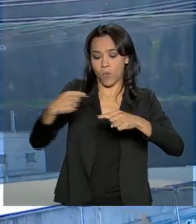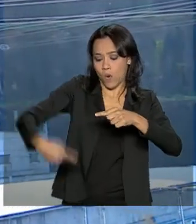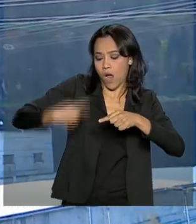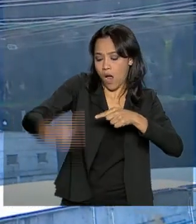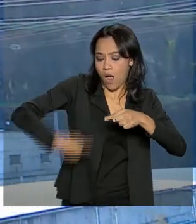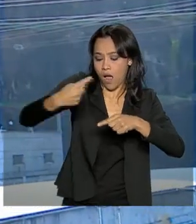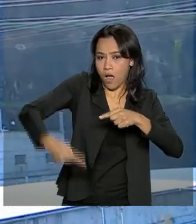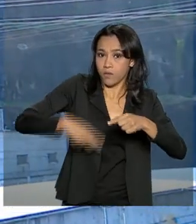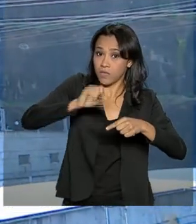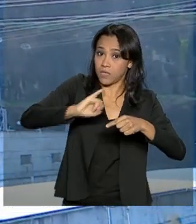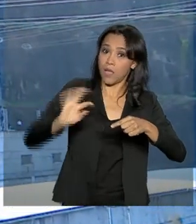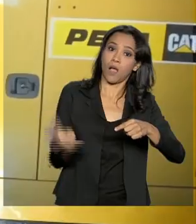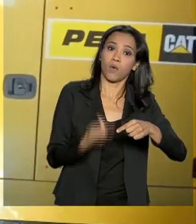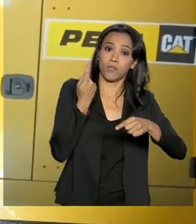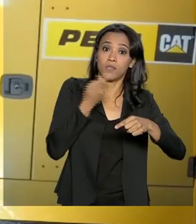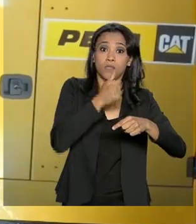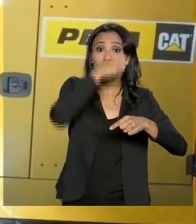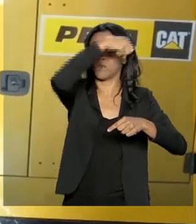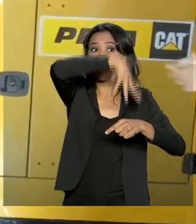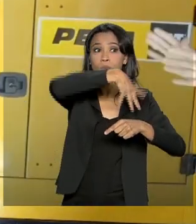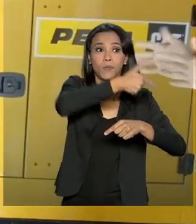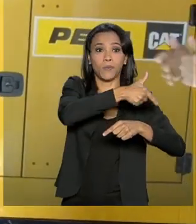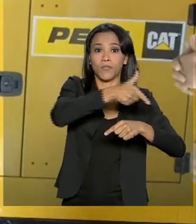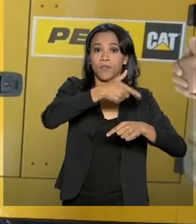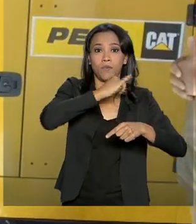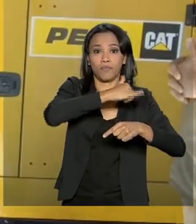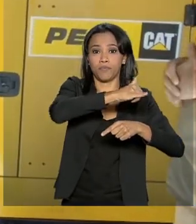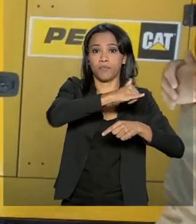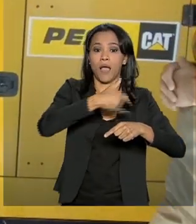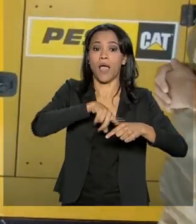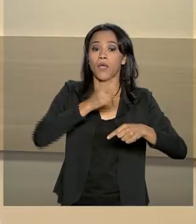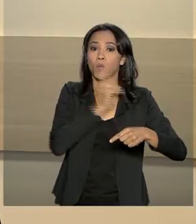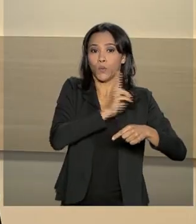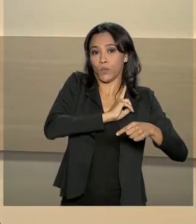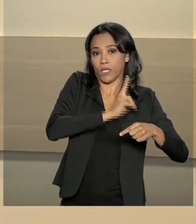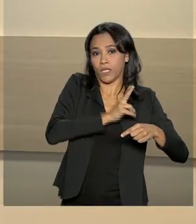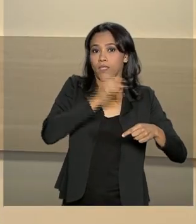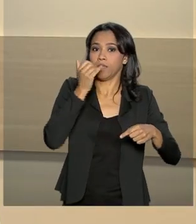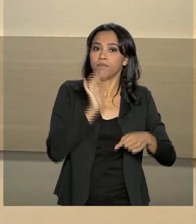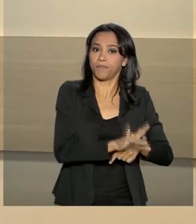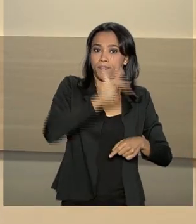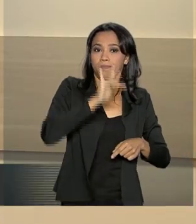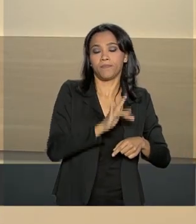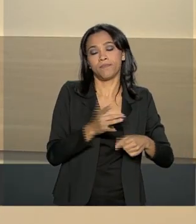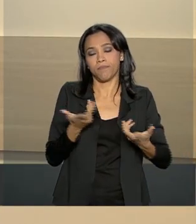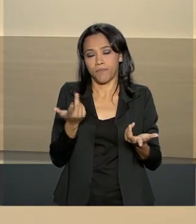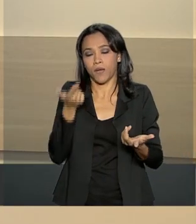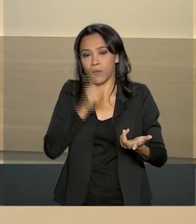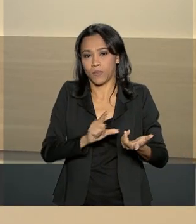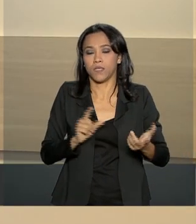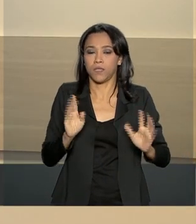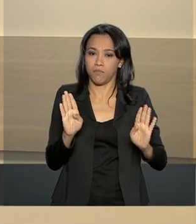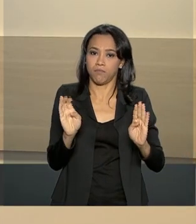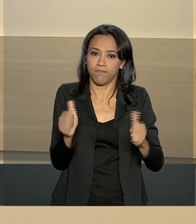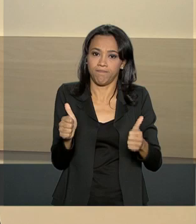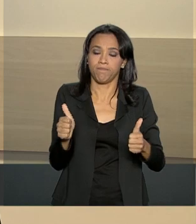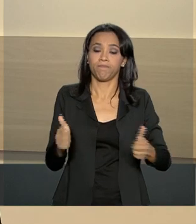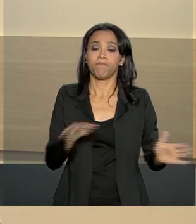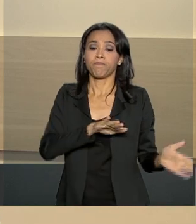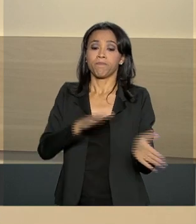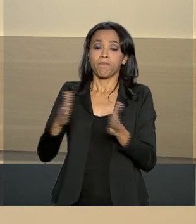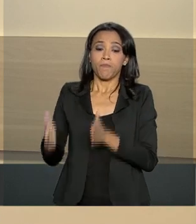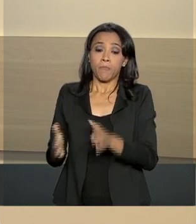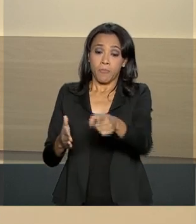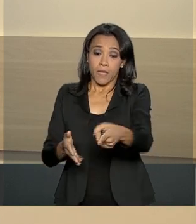problema ocorrer e não tiver luz, o gerador de emergência é acionado. Vamos olhar a manutenção desse empreendimento. Se